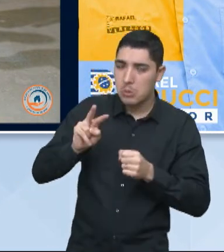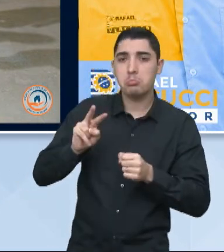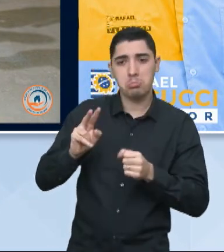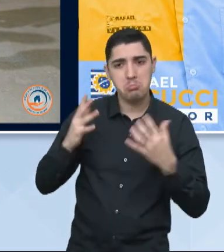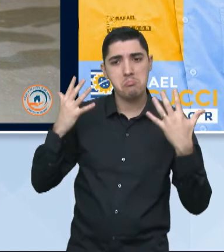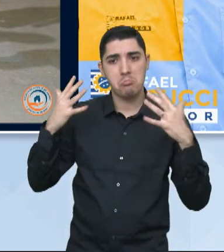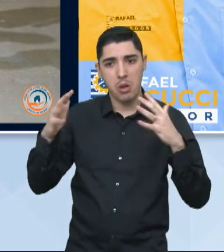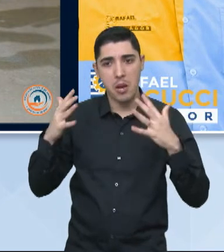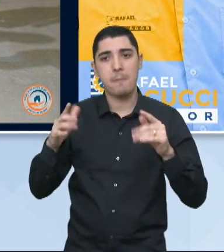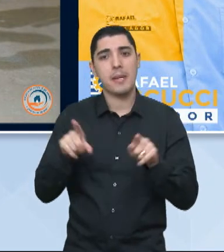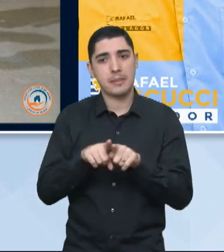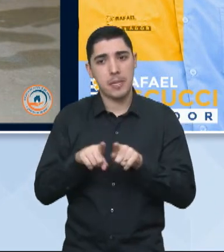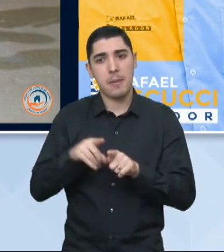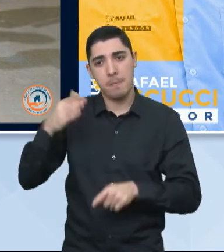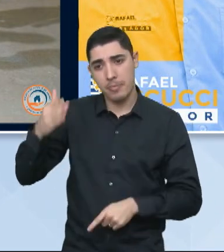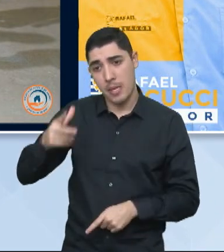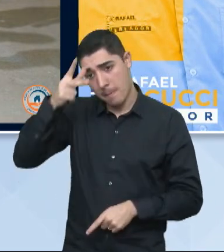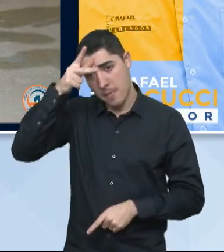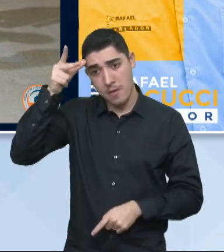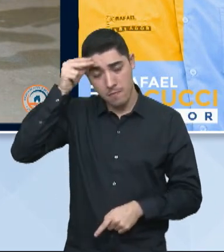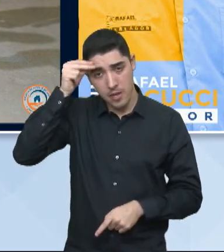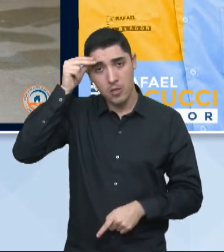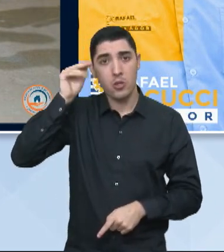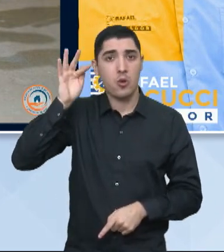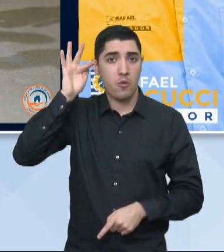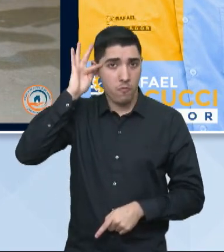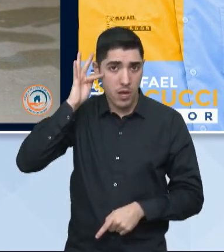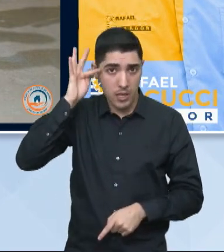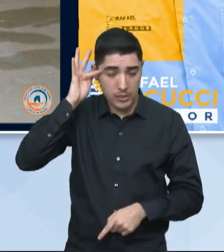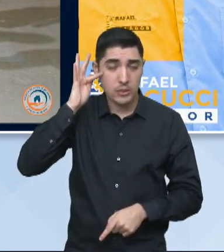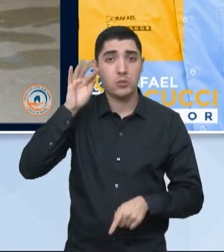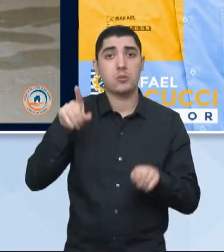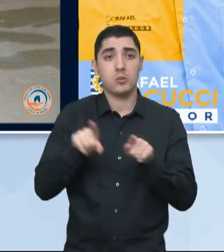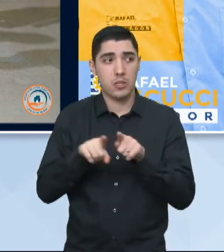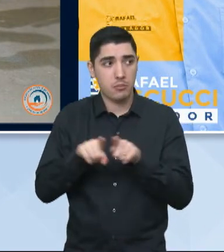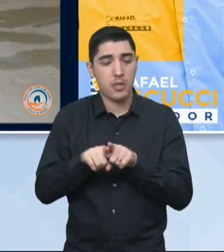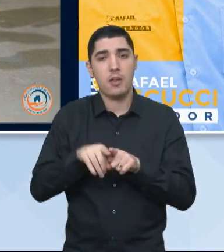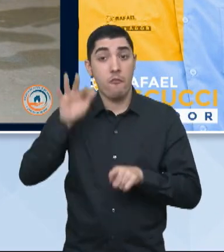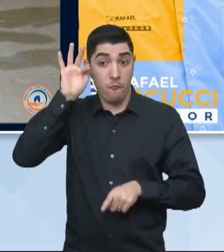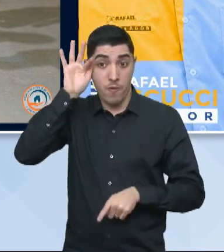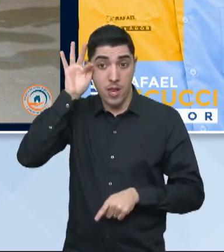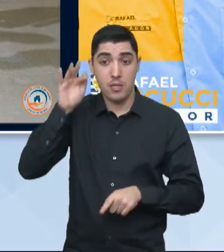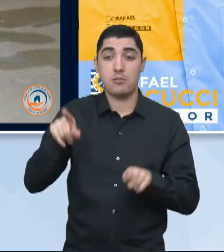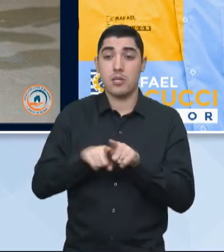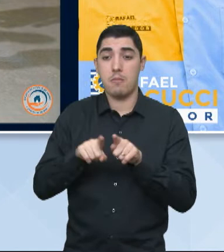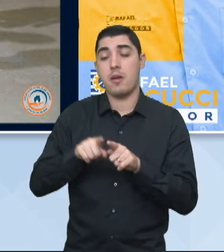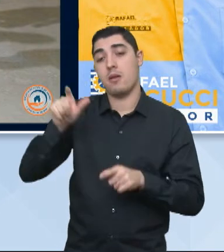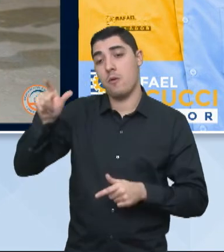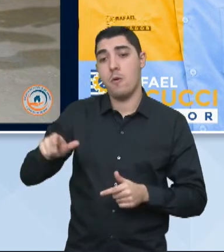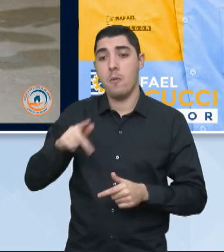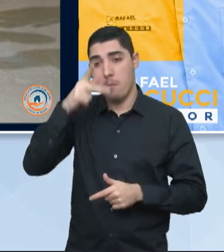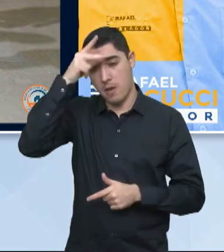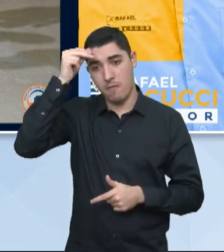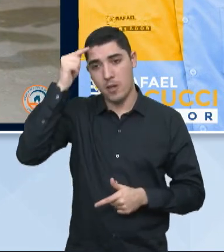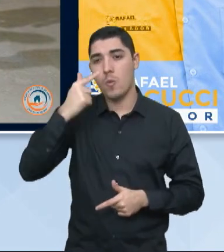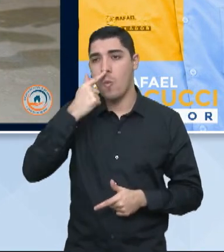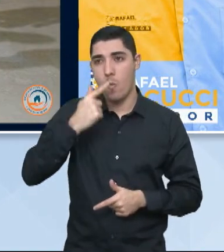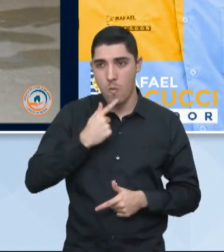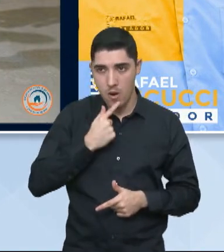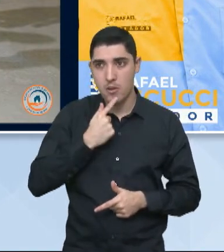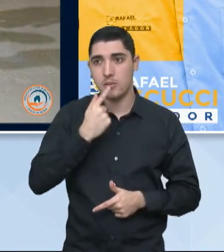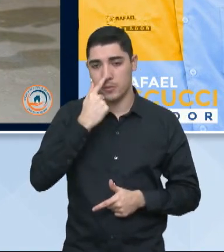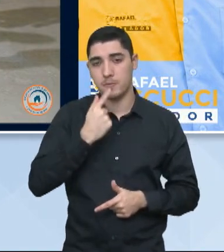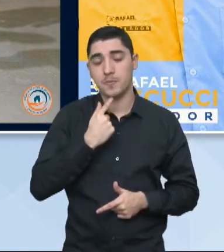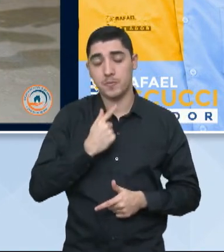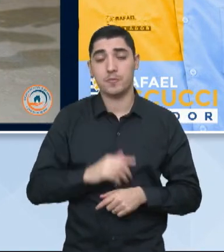aí ao prefeito Feliz, prefeito Anderson, que entregaram de volta para a cidade um equipamento que eu tenho